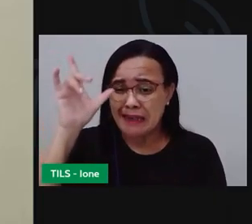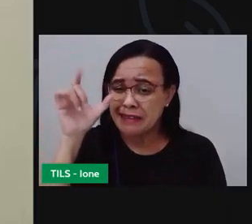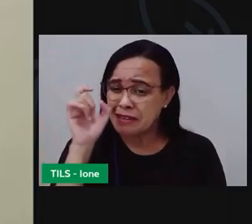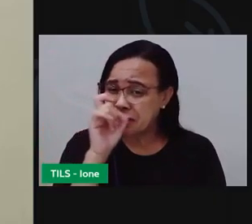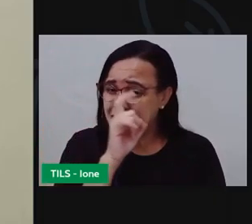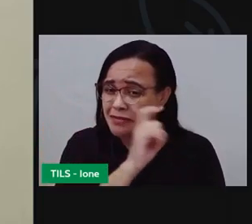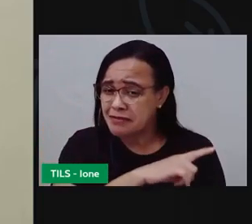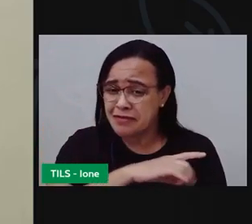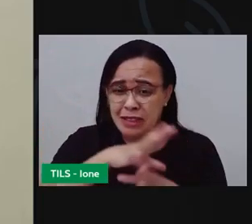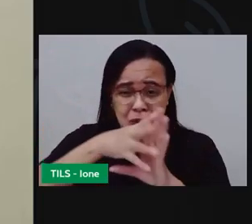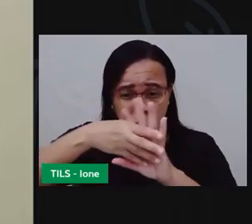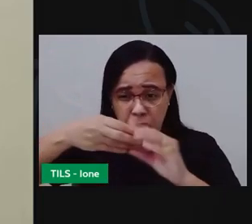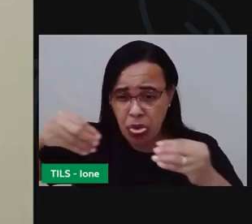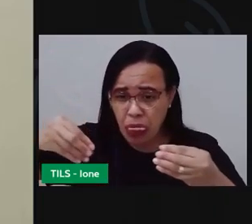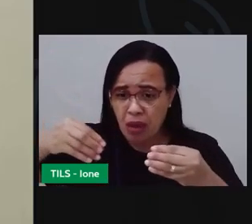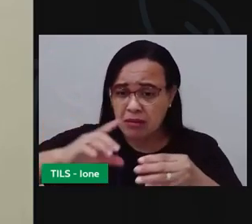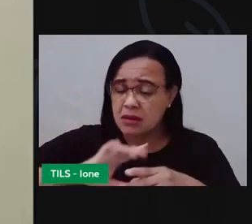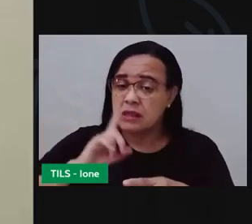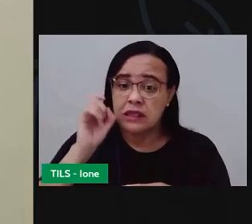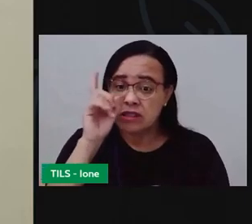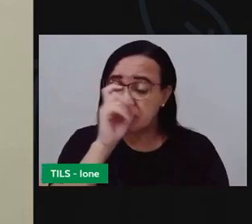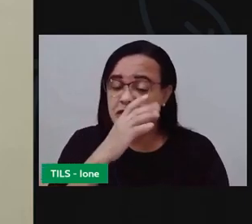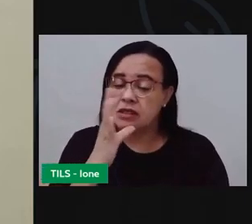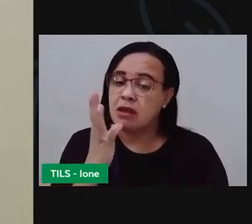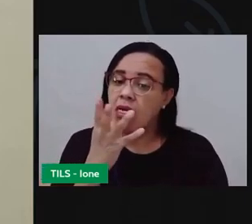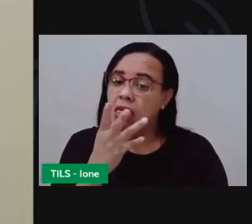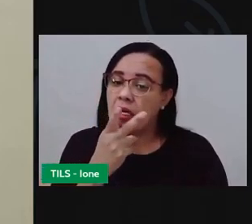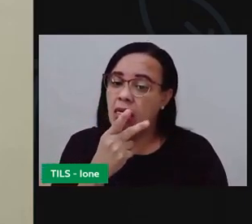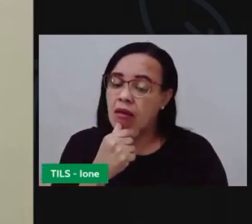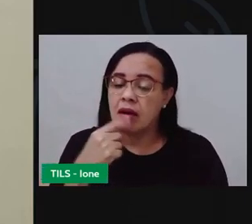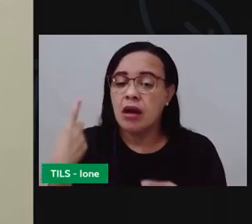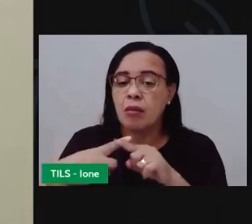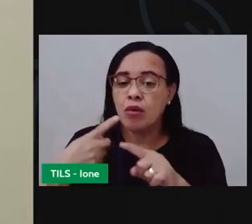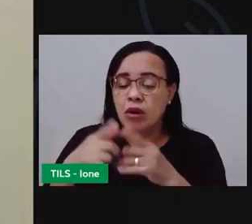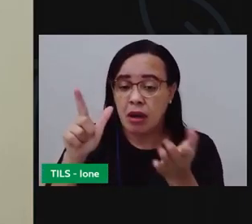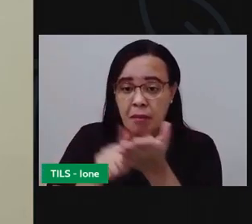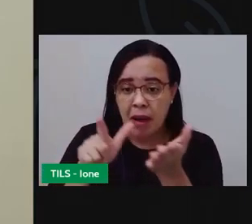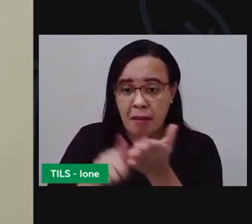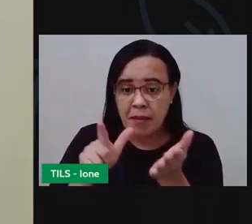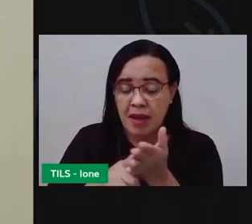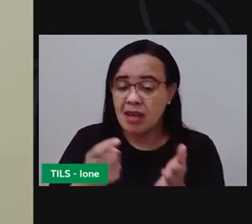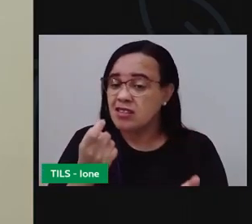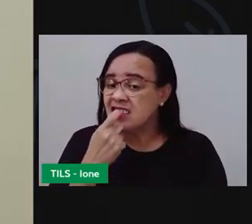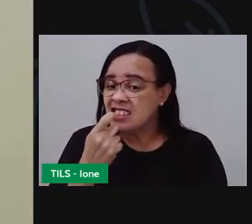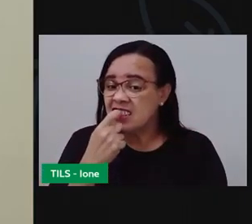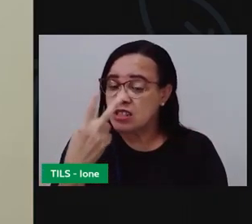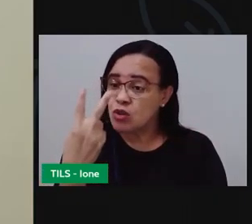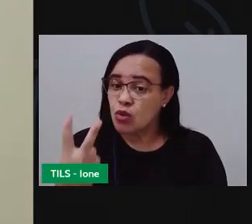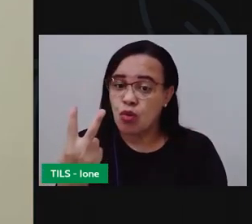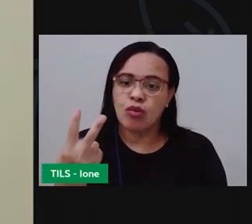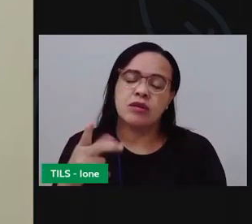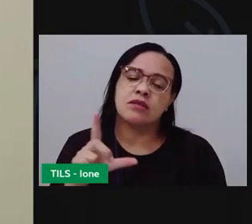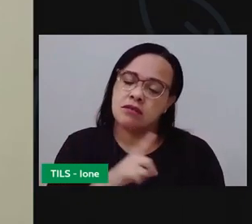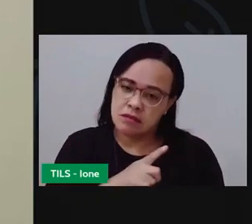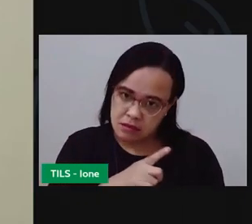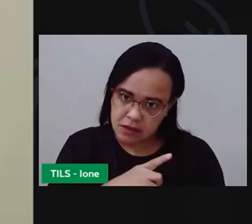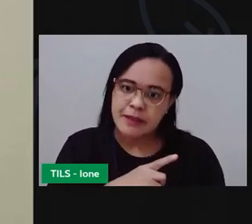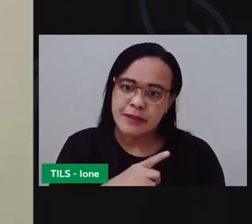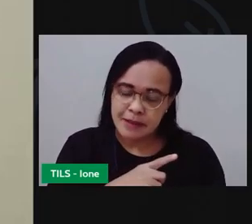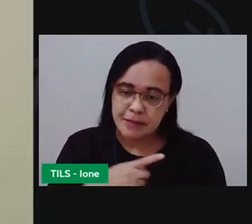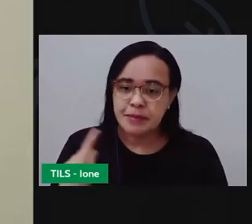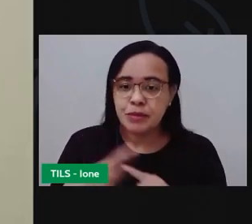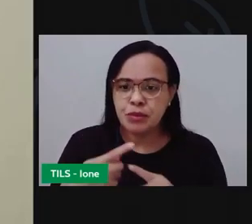uma embalagem de plástico e uma embalagem de papel. E o tempo que o papel demora